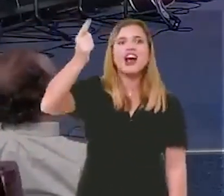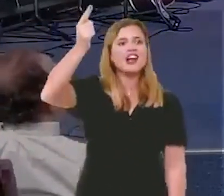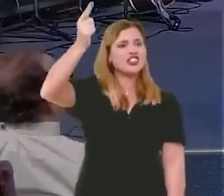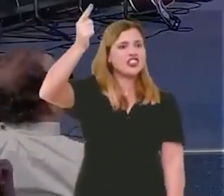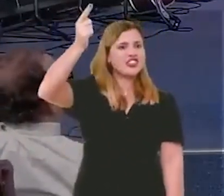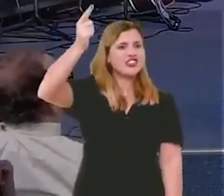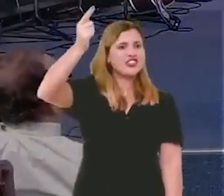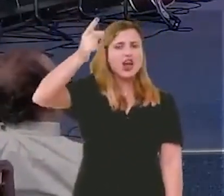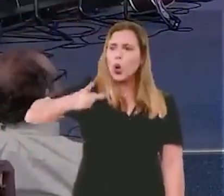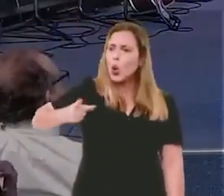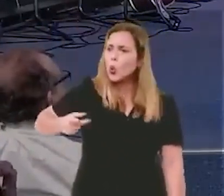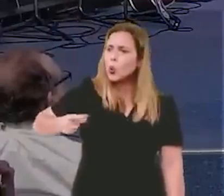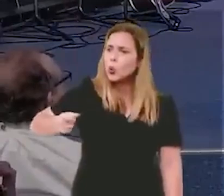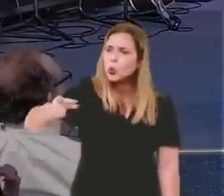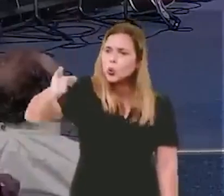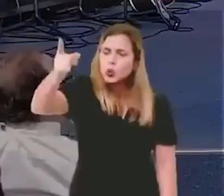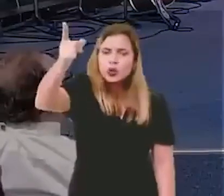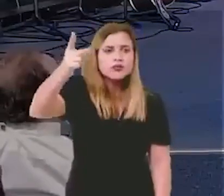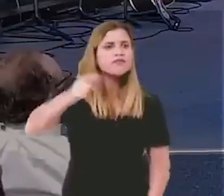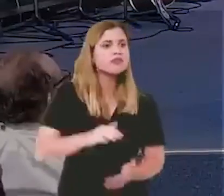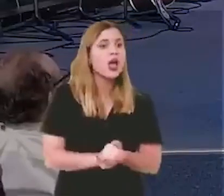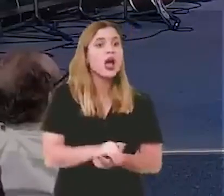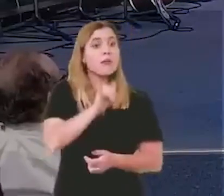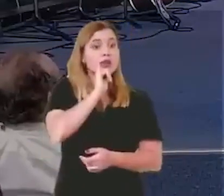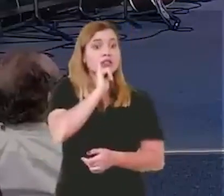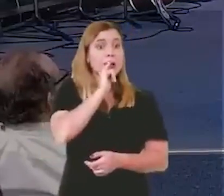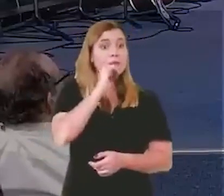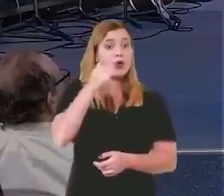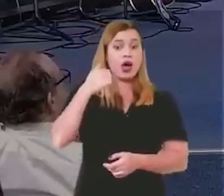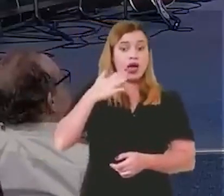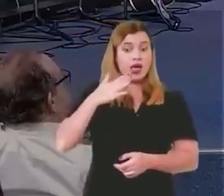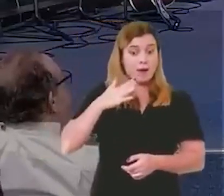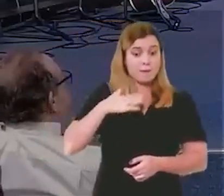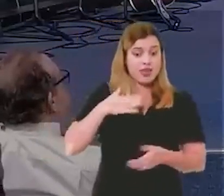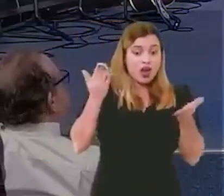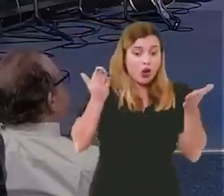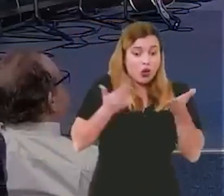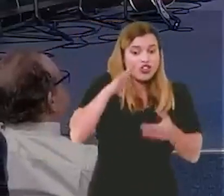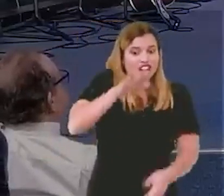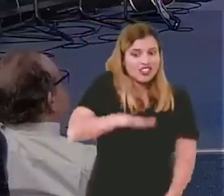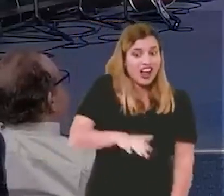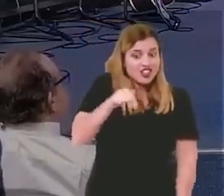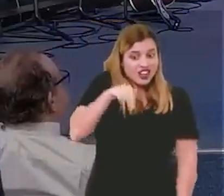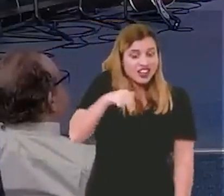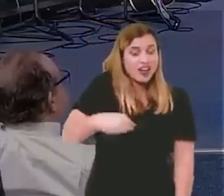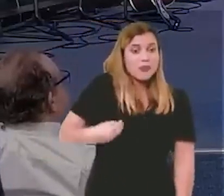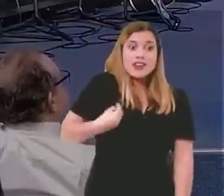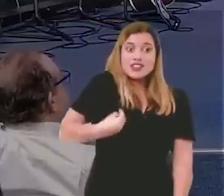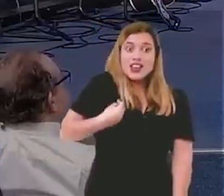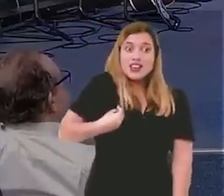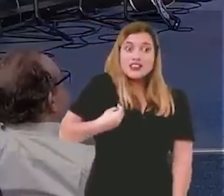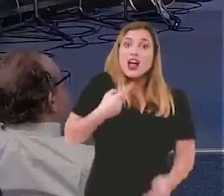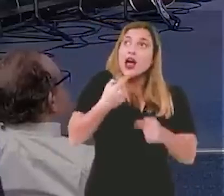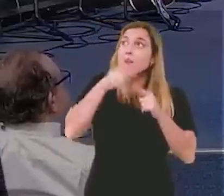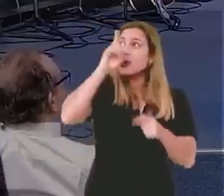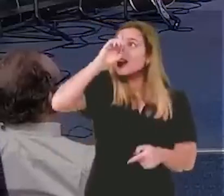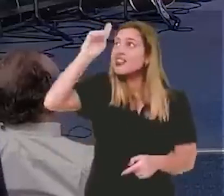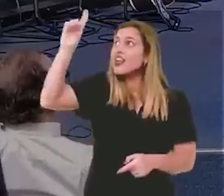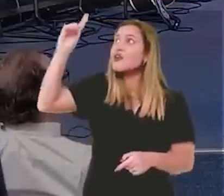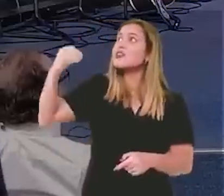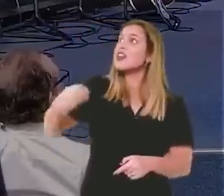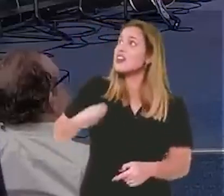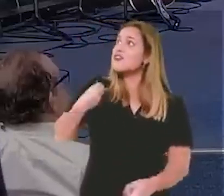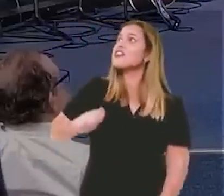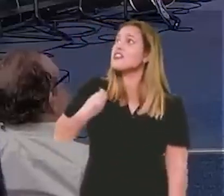O simples fato de você e eu estarmos aqui nesta tarde é uma prova que ele existe. Porque a Bíblia diz dele: vivemos, nos movemos